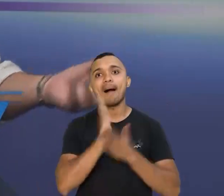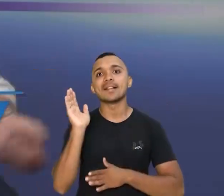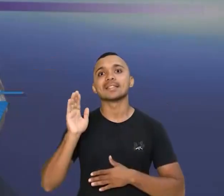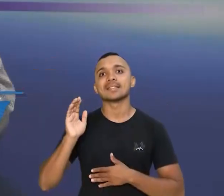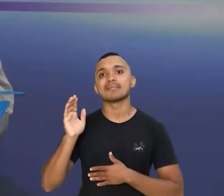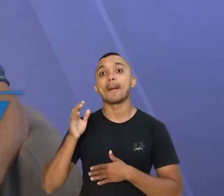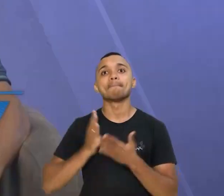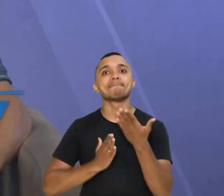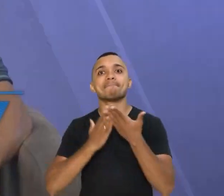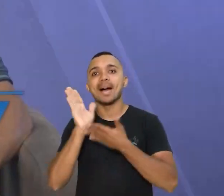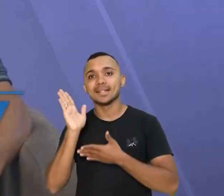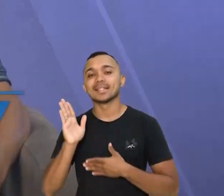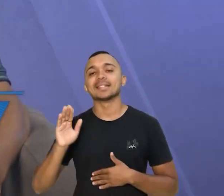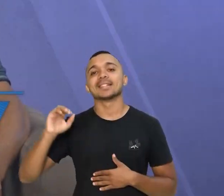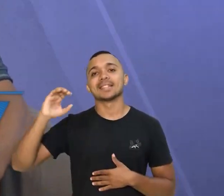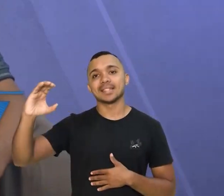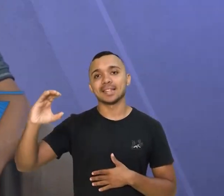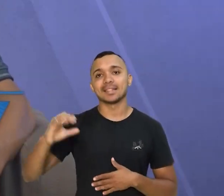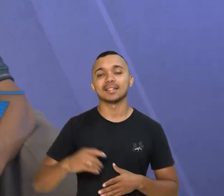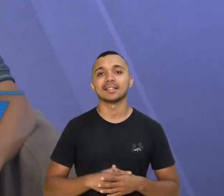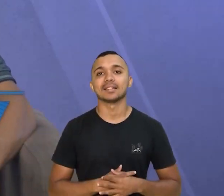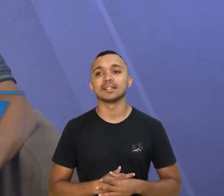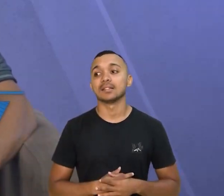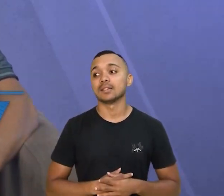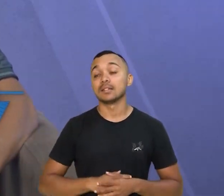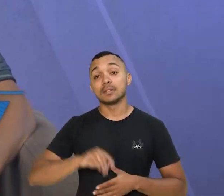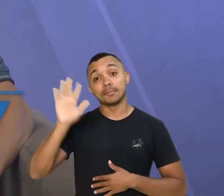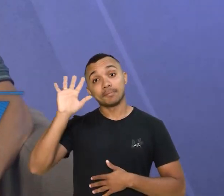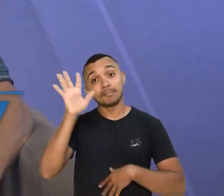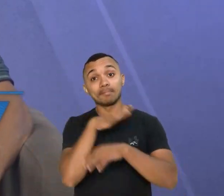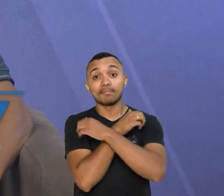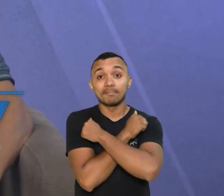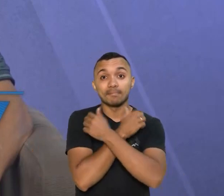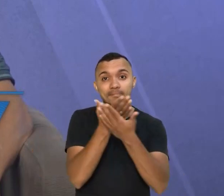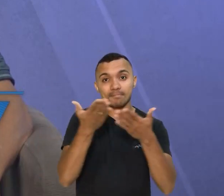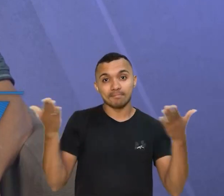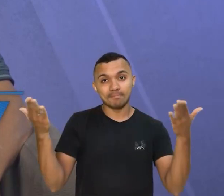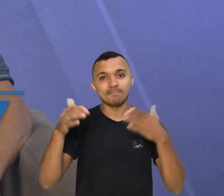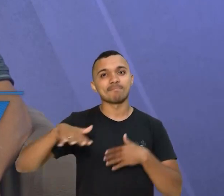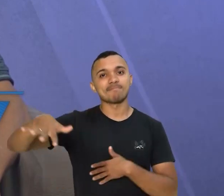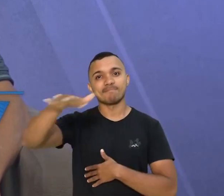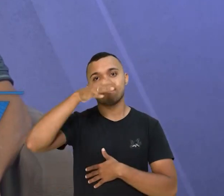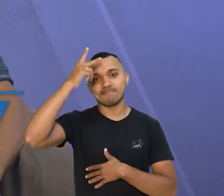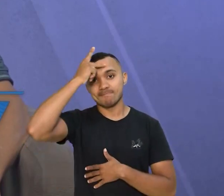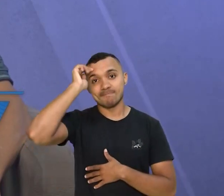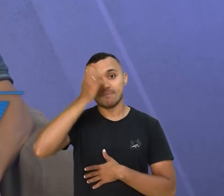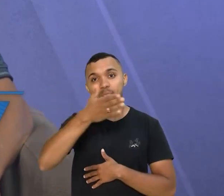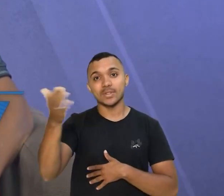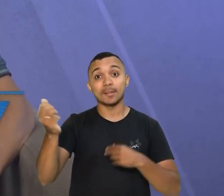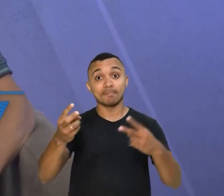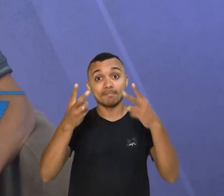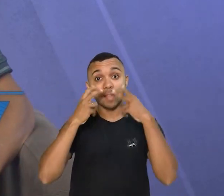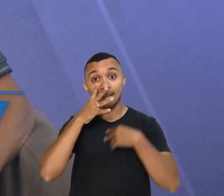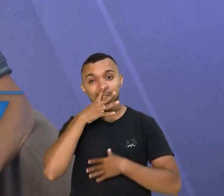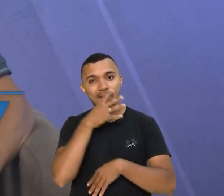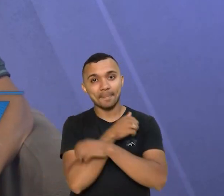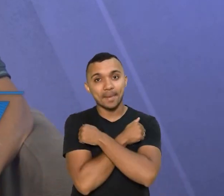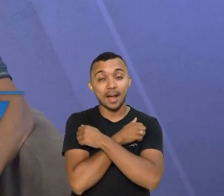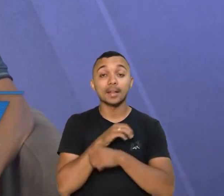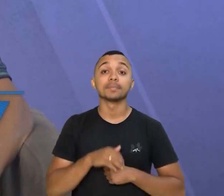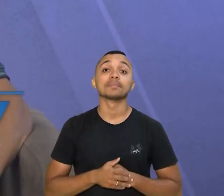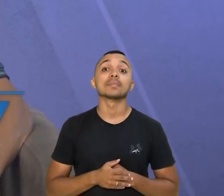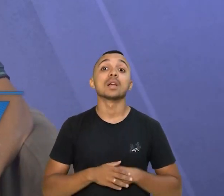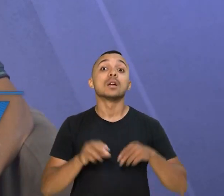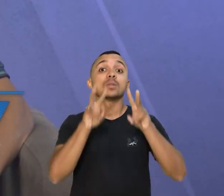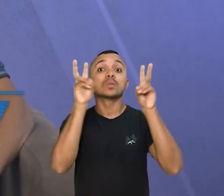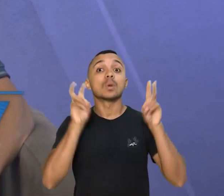não? Acho que é por aí. Um abraço a todos. Abraço, Paulo Sérgio. O Ferroviário, como você